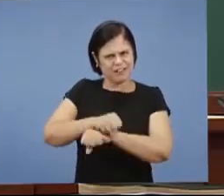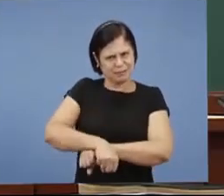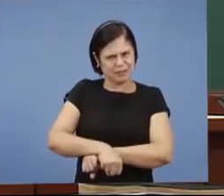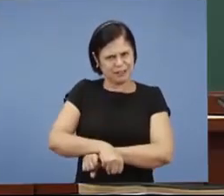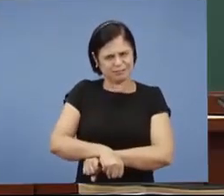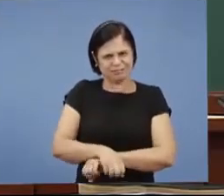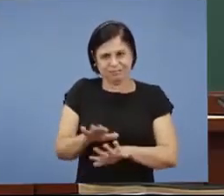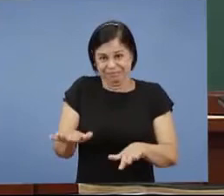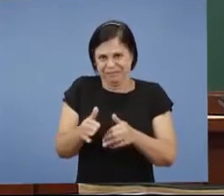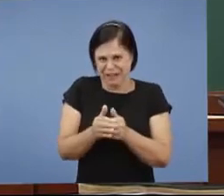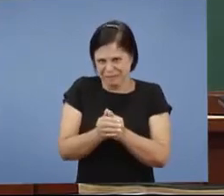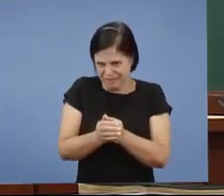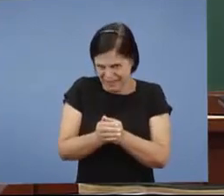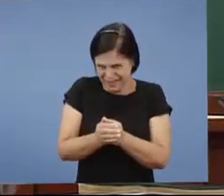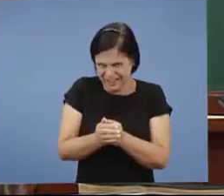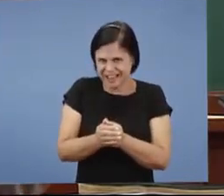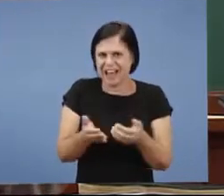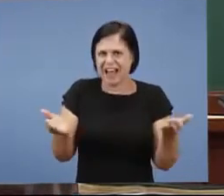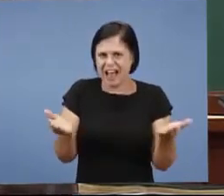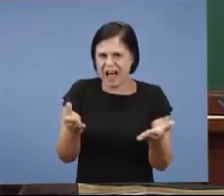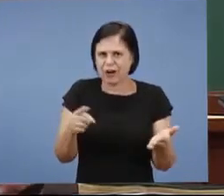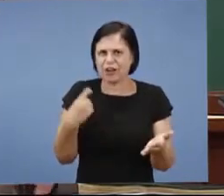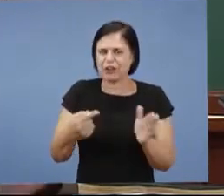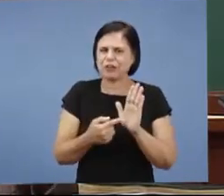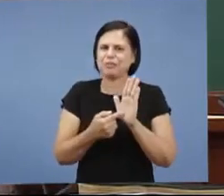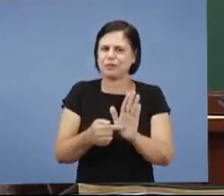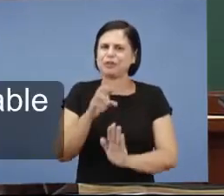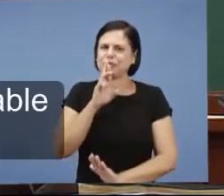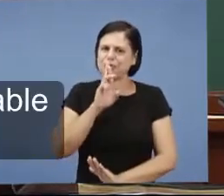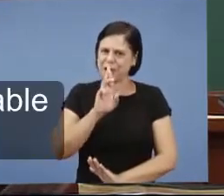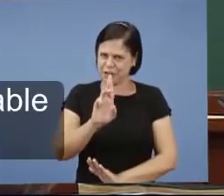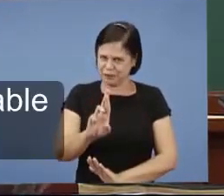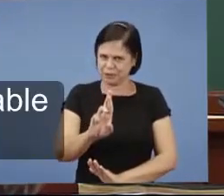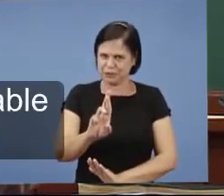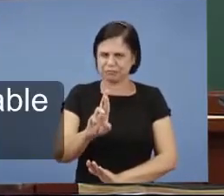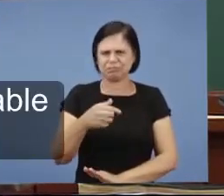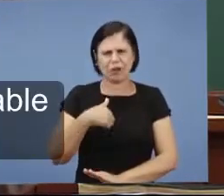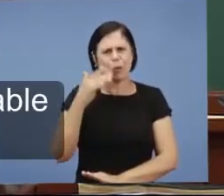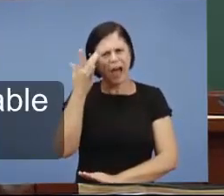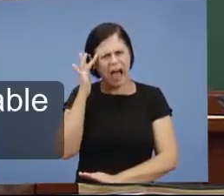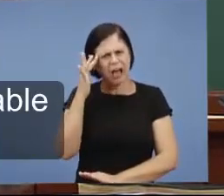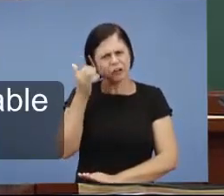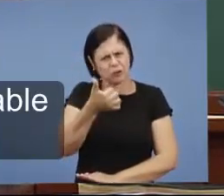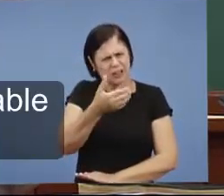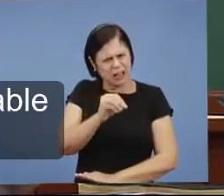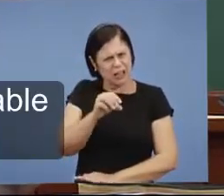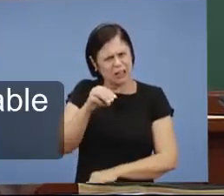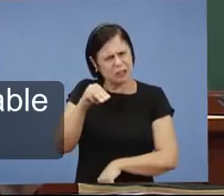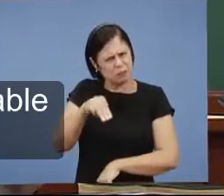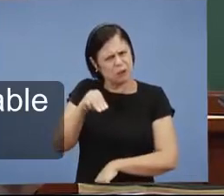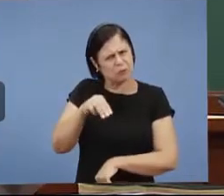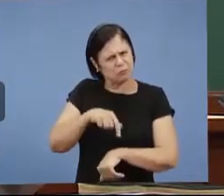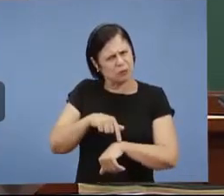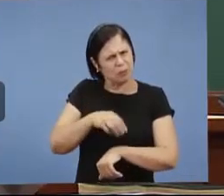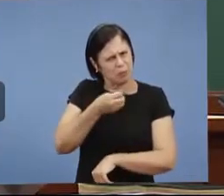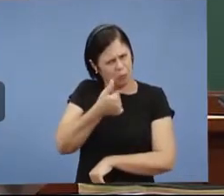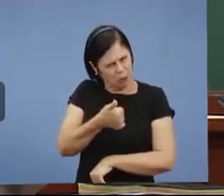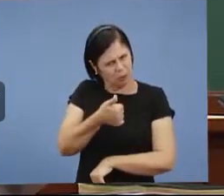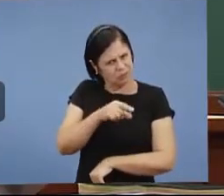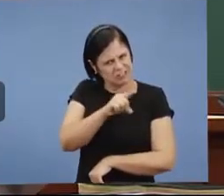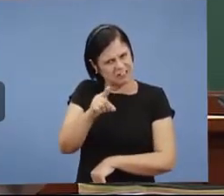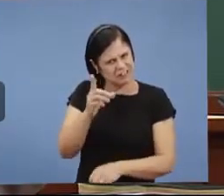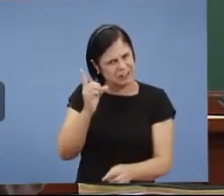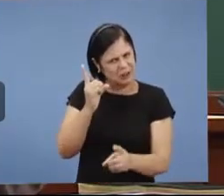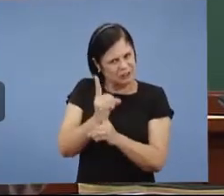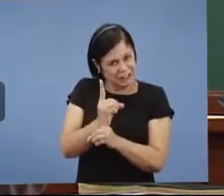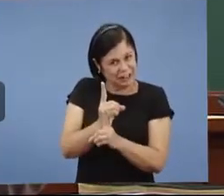para entregar agora aos irmãos uma contribuição sobre a resposta à pergunta. Eu creio que 10 minutos foi um tempo bem razoável para os